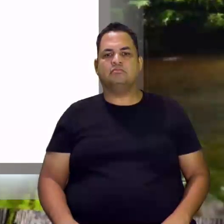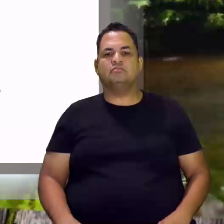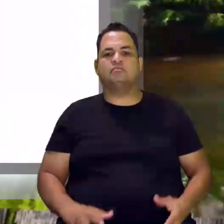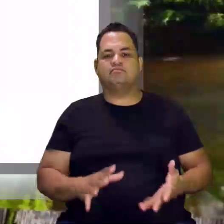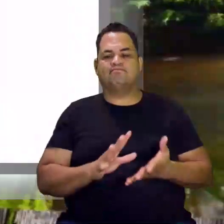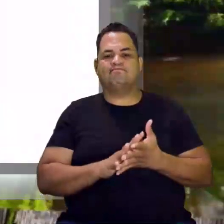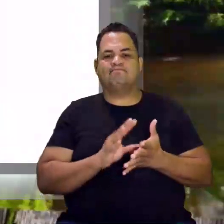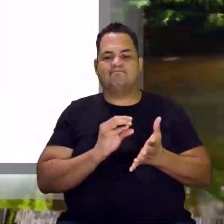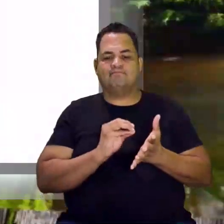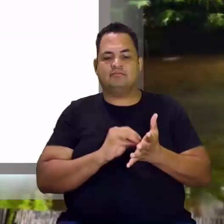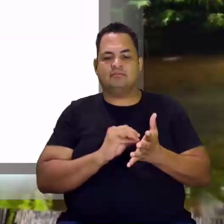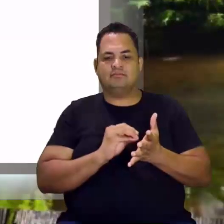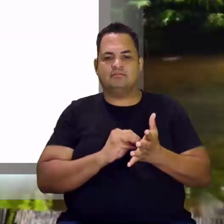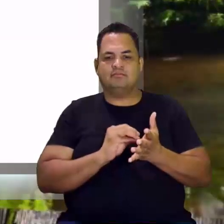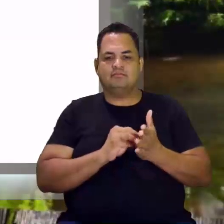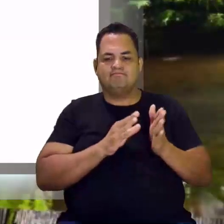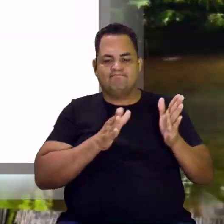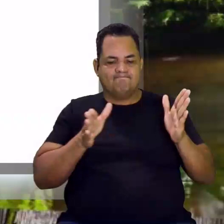lacunas